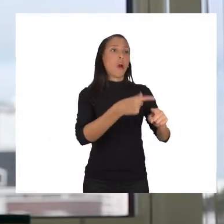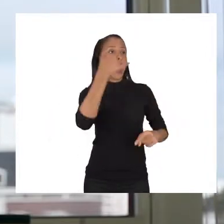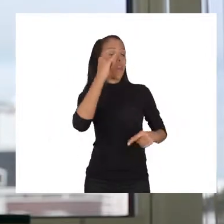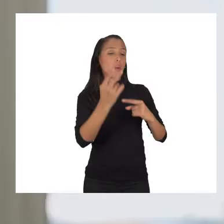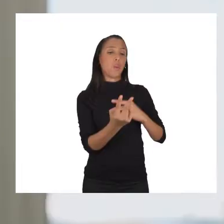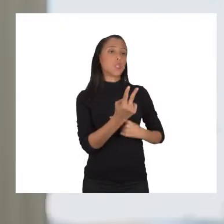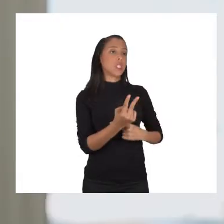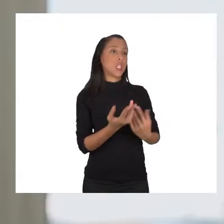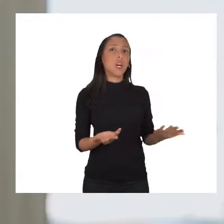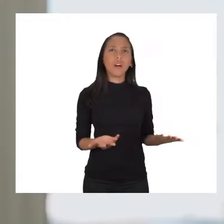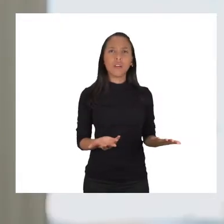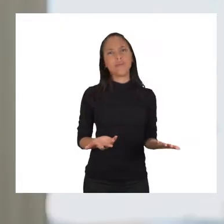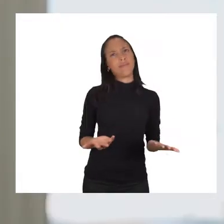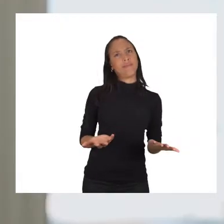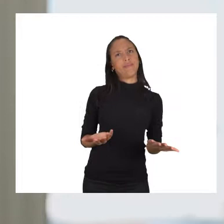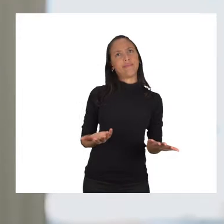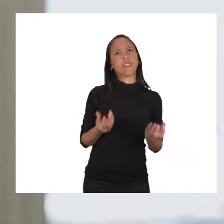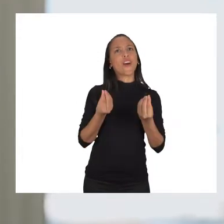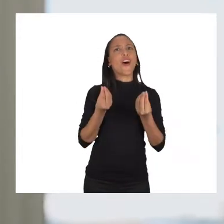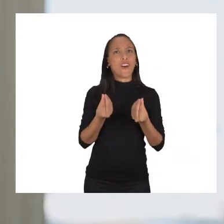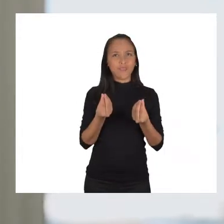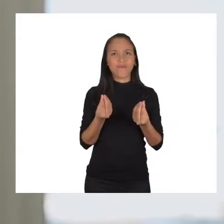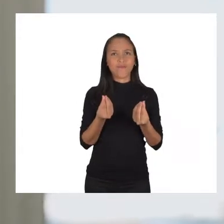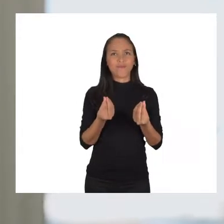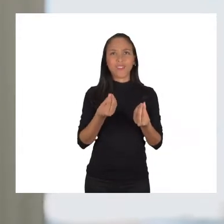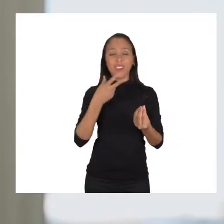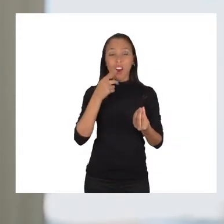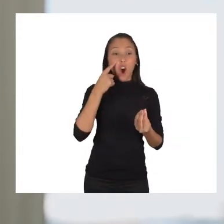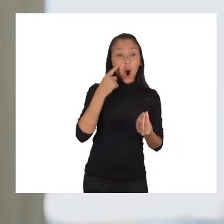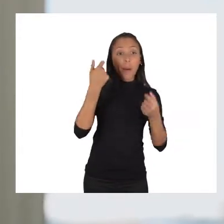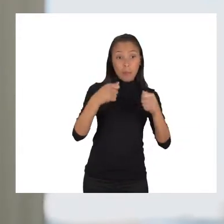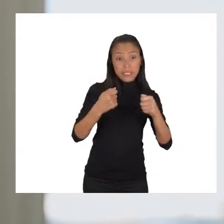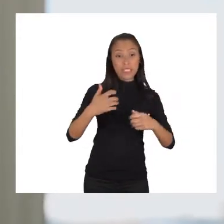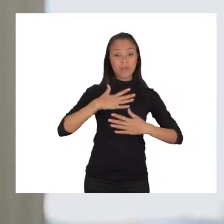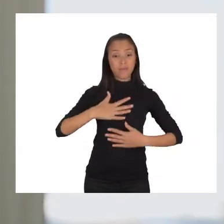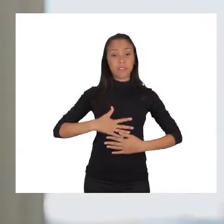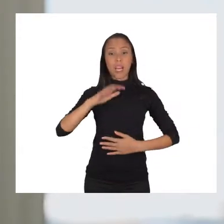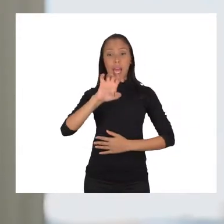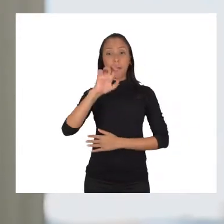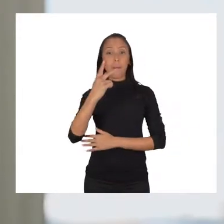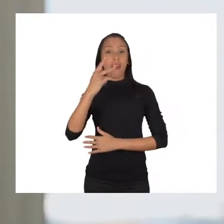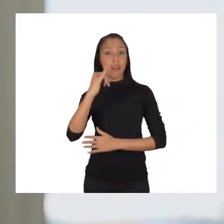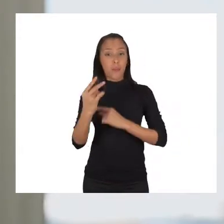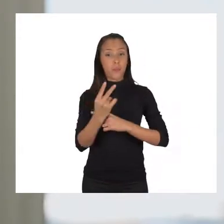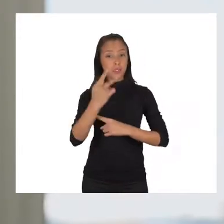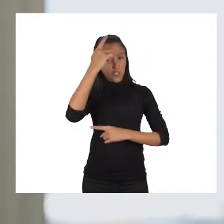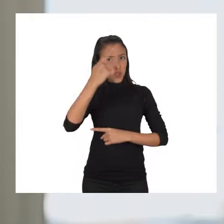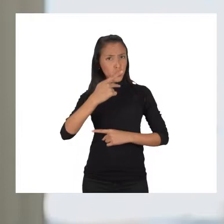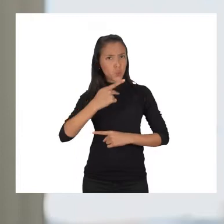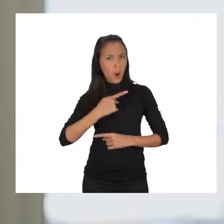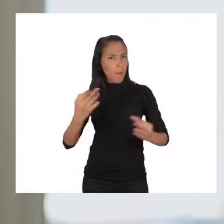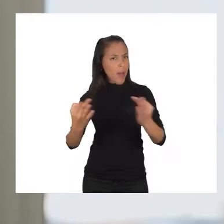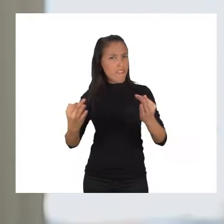né? Então, a colocação da solução, como sendo a solução o uso do equipamento de produção individual, é de uma